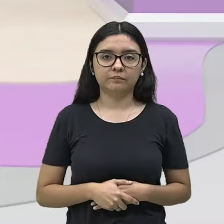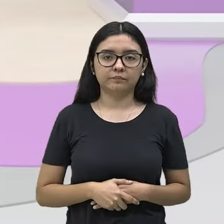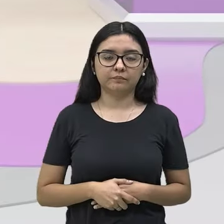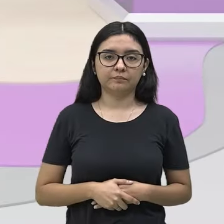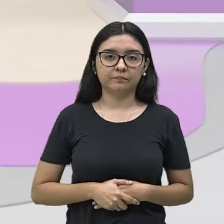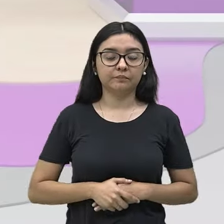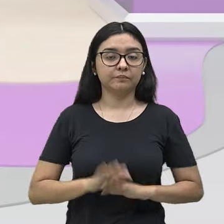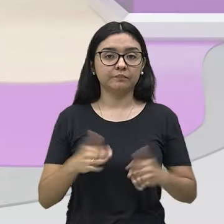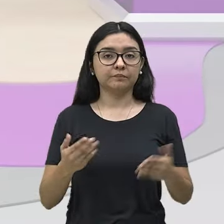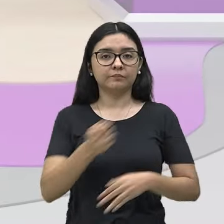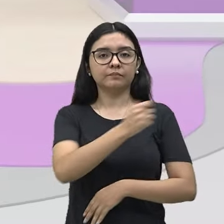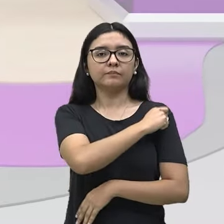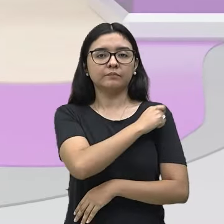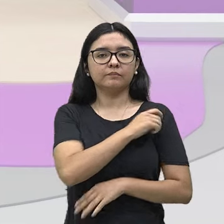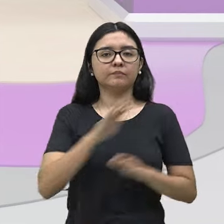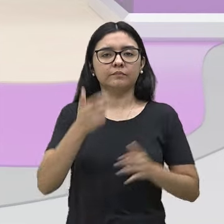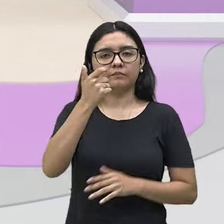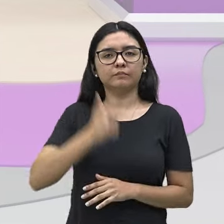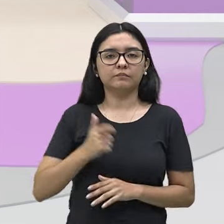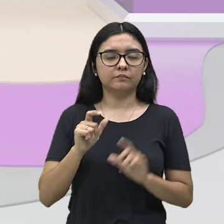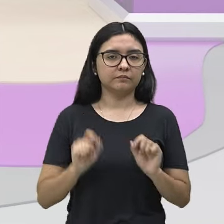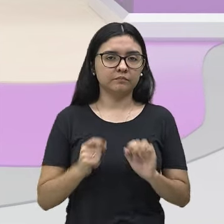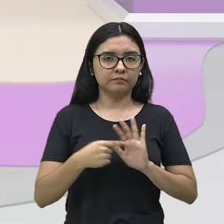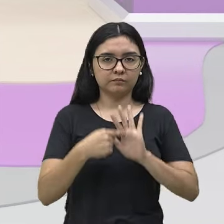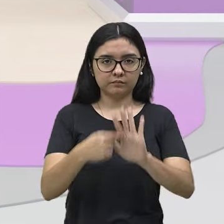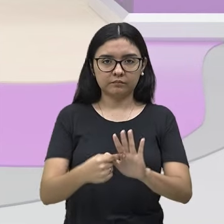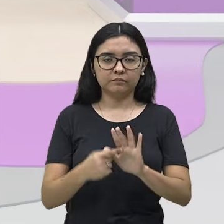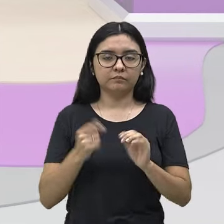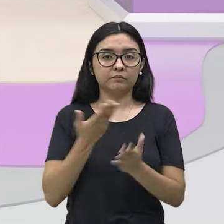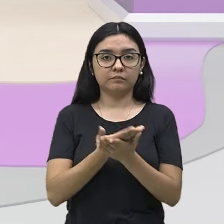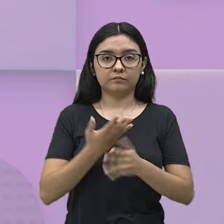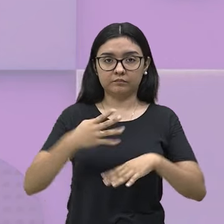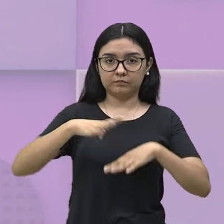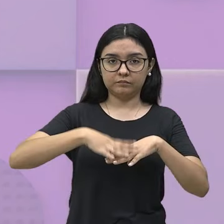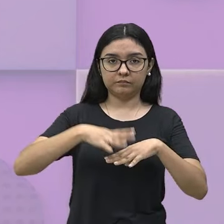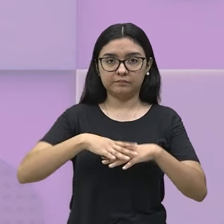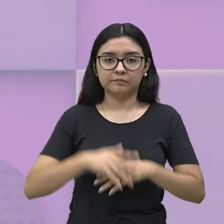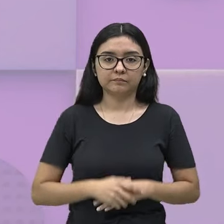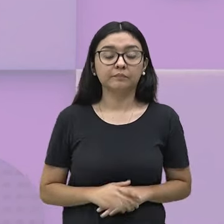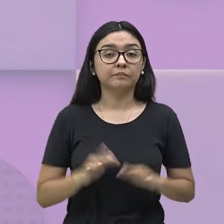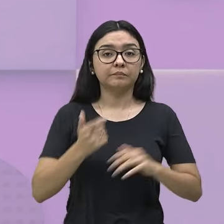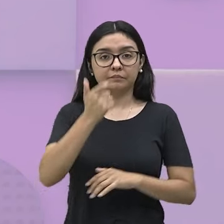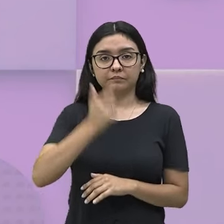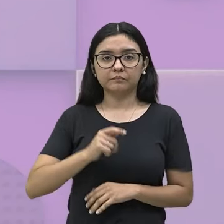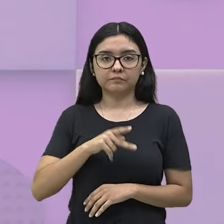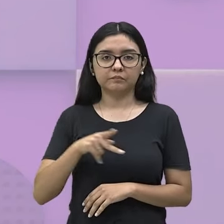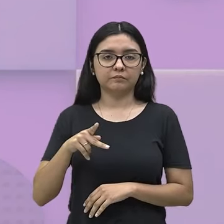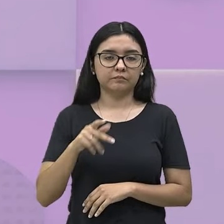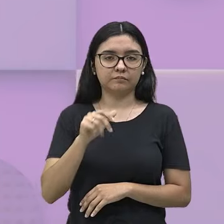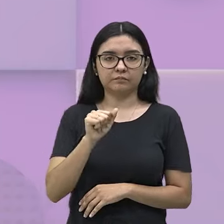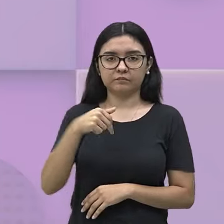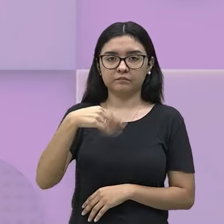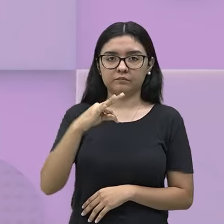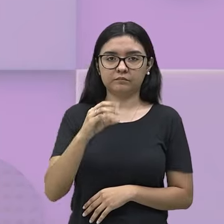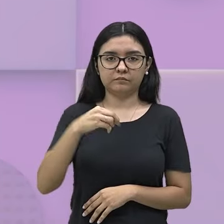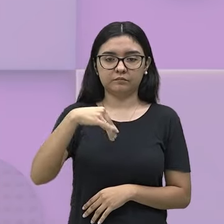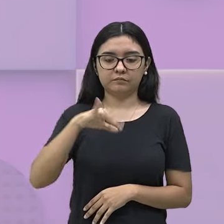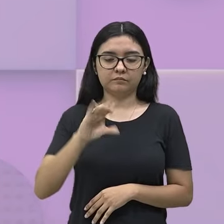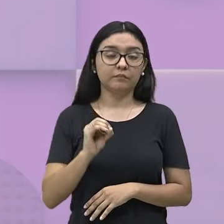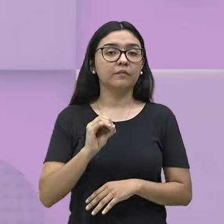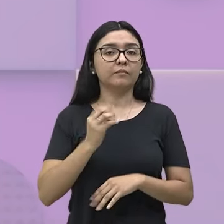Muito bem, alunos, estou aqui para trazer para vocês mais uma aula de matemática. Aqui quem vos fala é o professor Antônio Paulo, professor